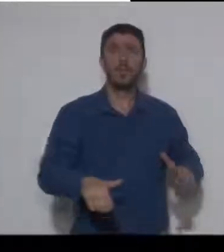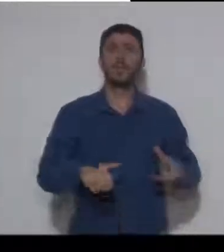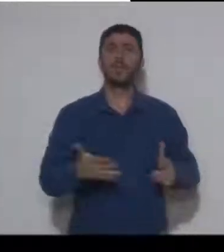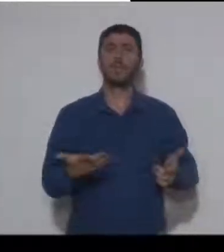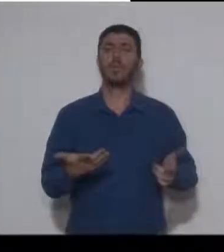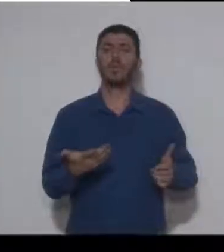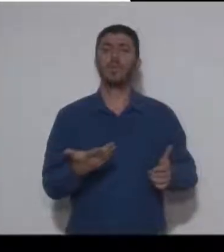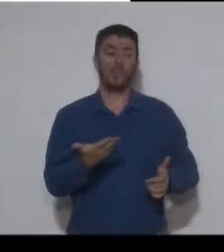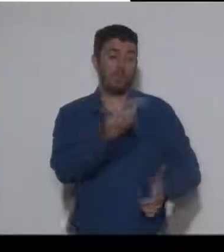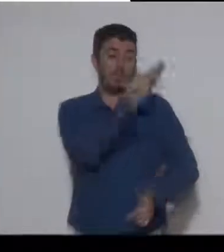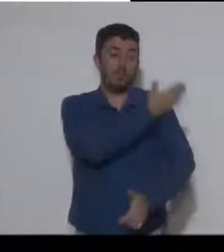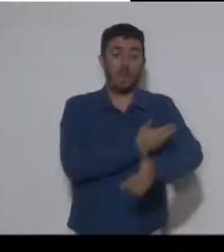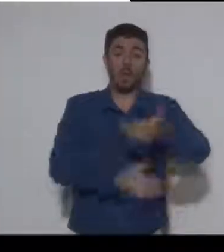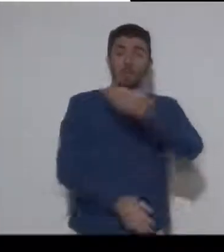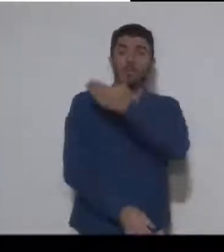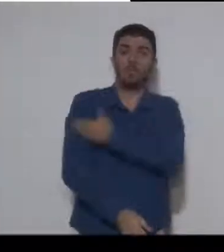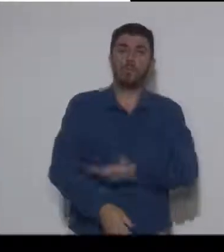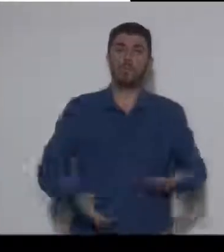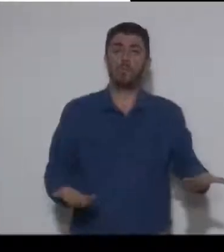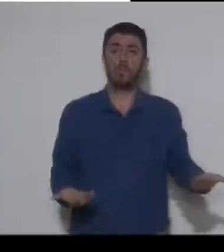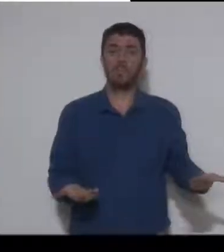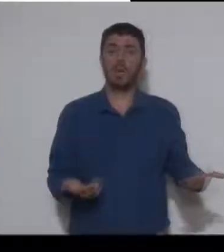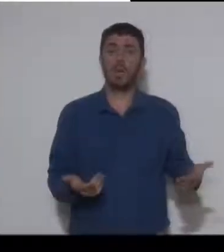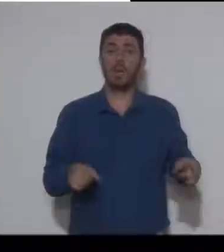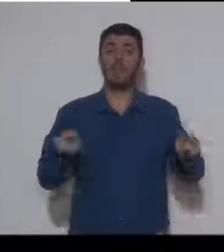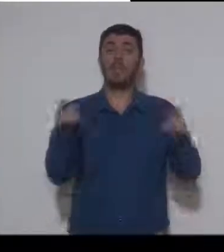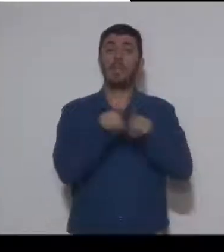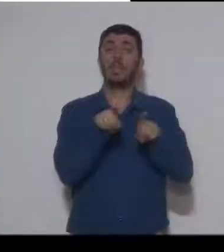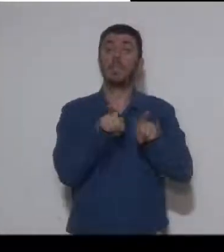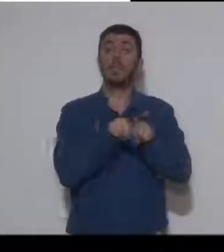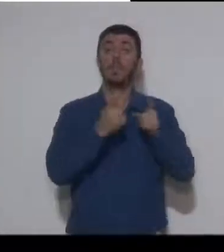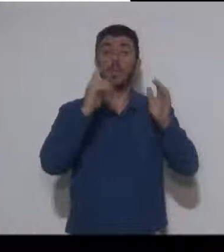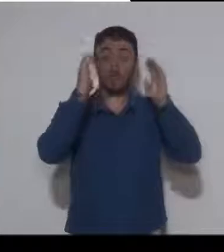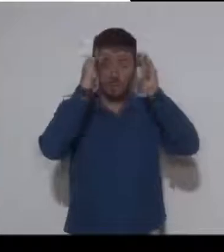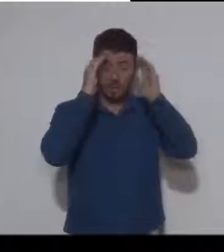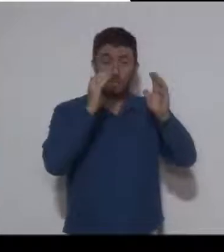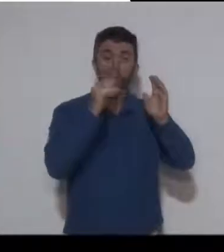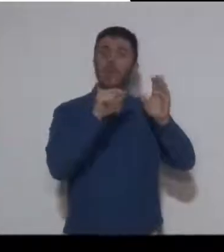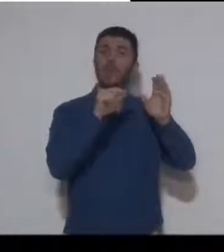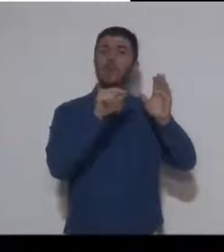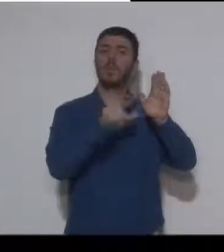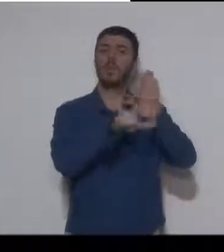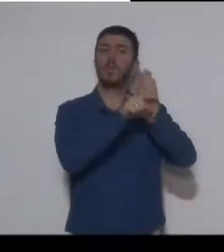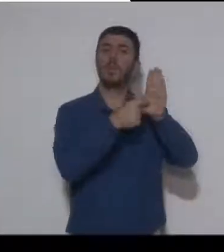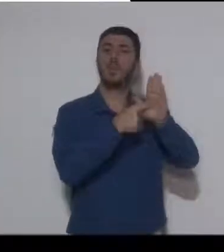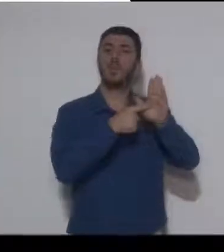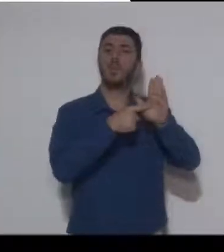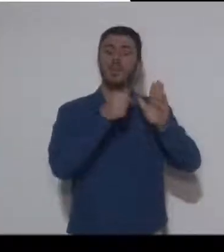os membros superiores, não é? Estabilidade na gravidez, que é descumprida, e outros. Por